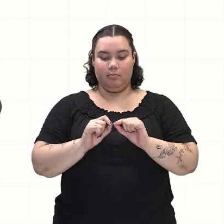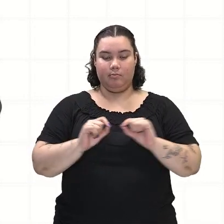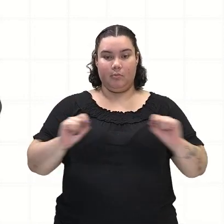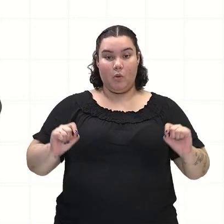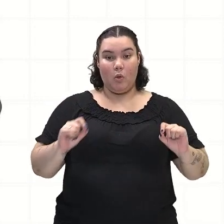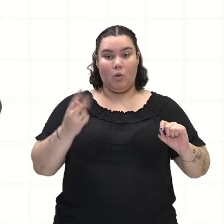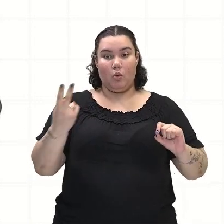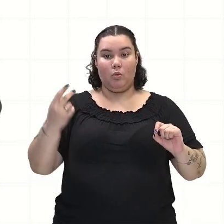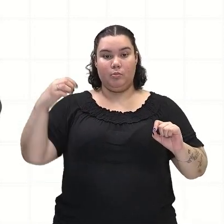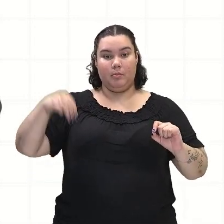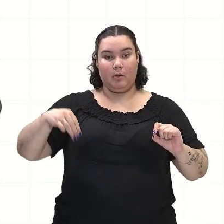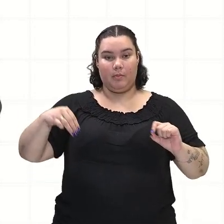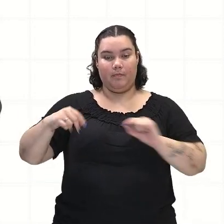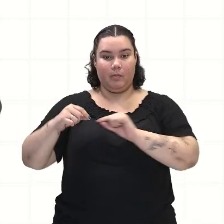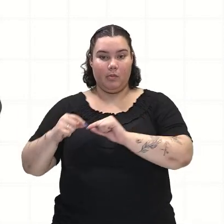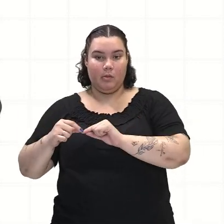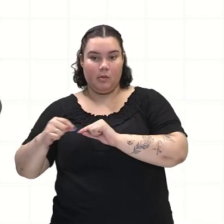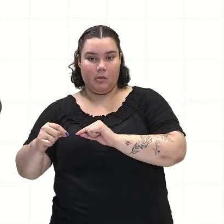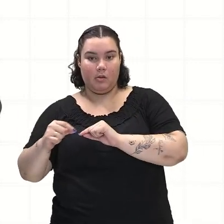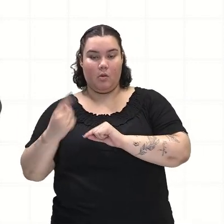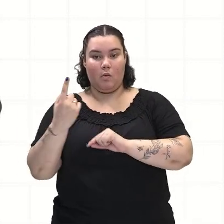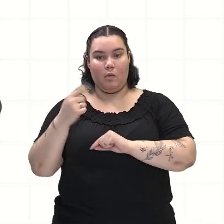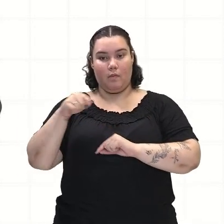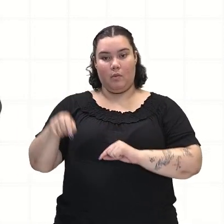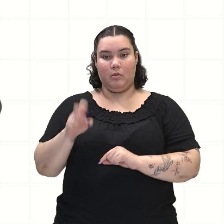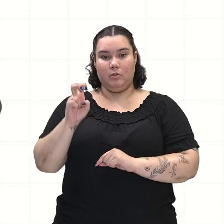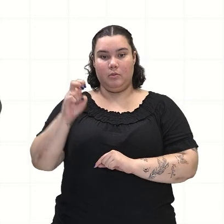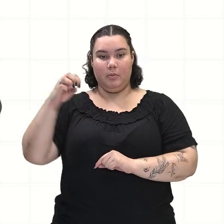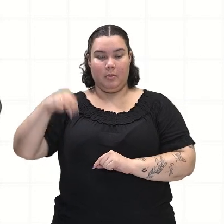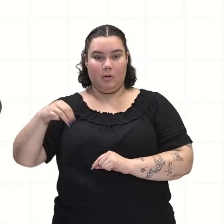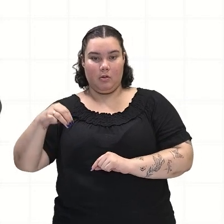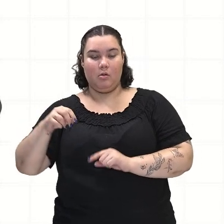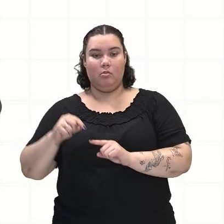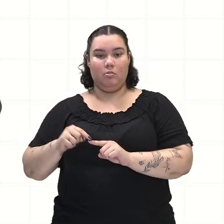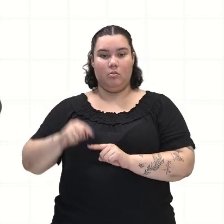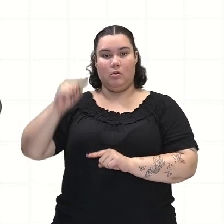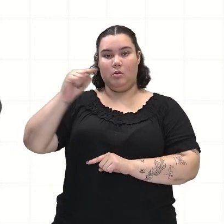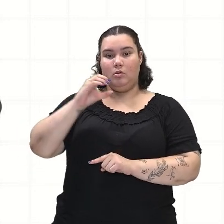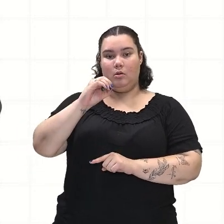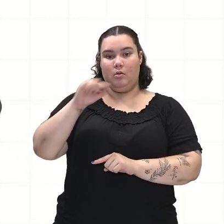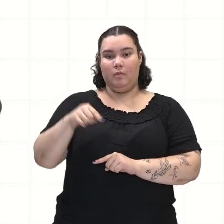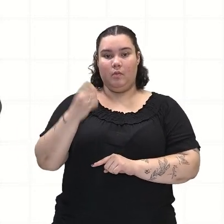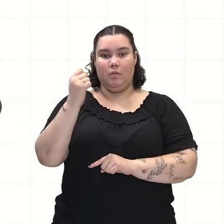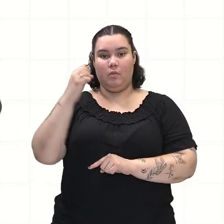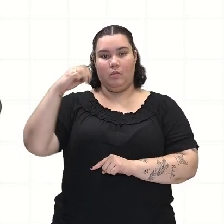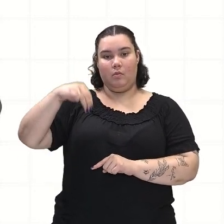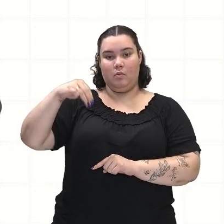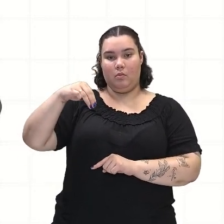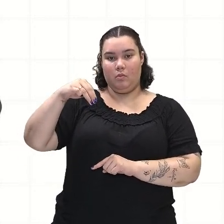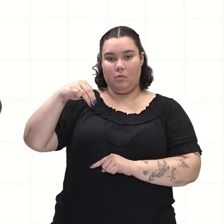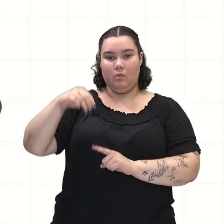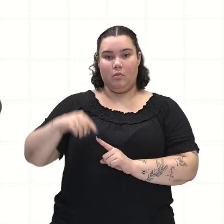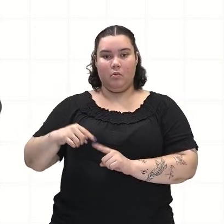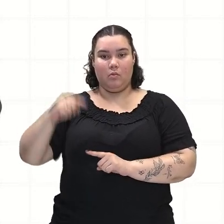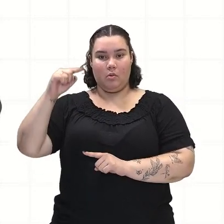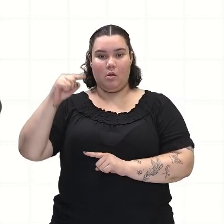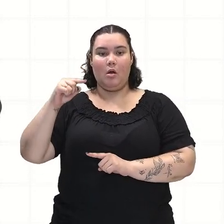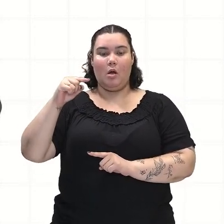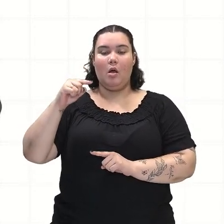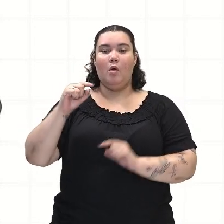comprimento, 1,5 metro de largura e 0,8 metro de